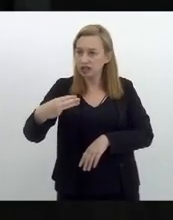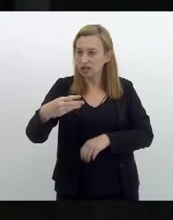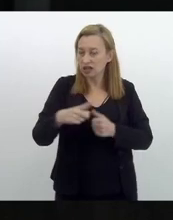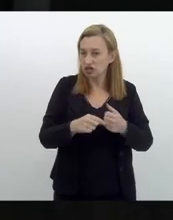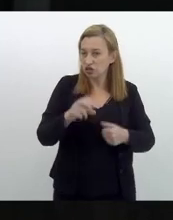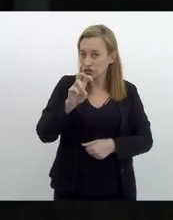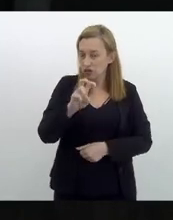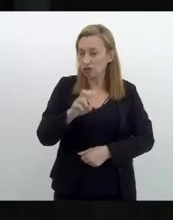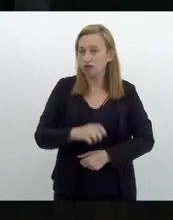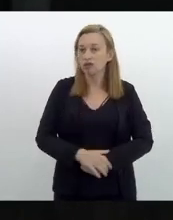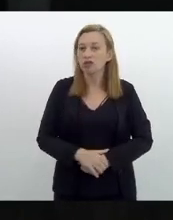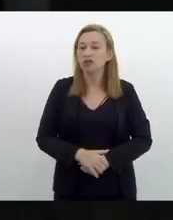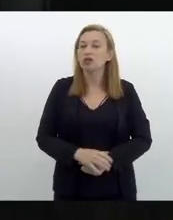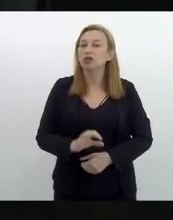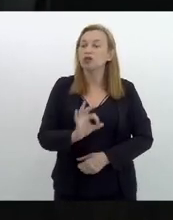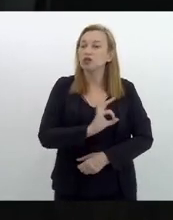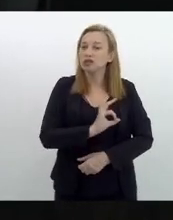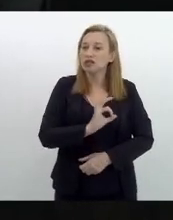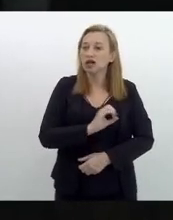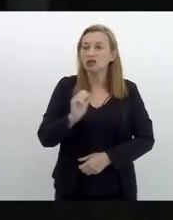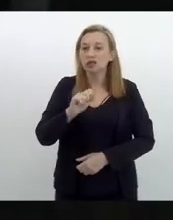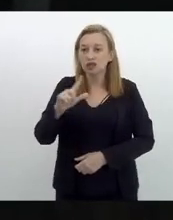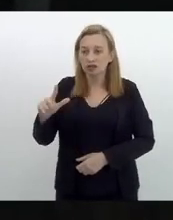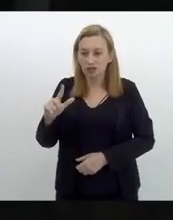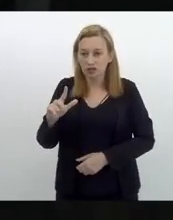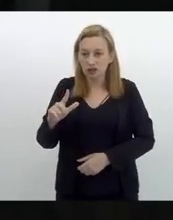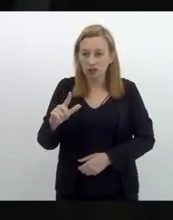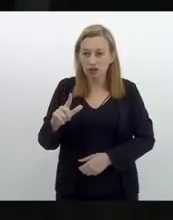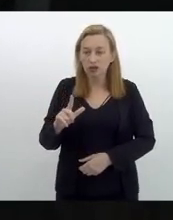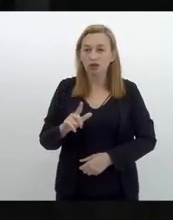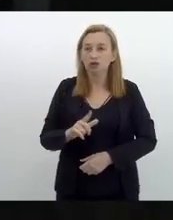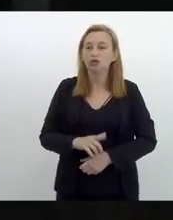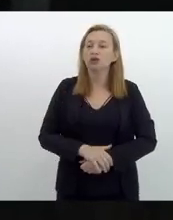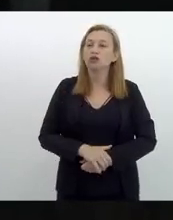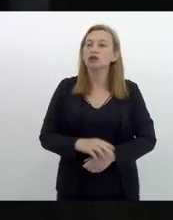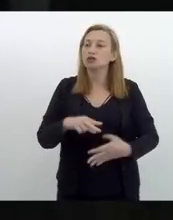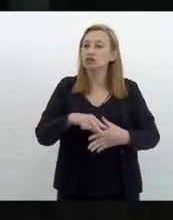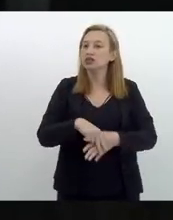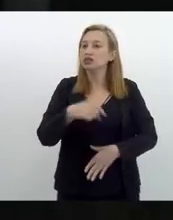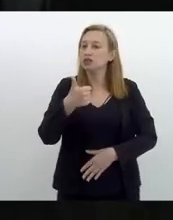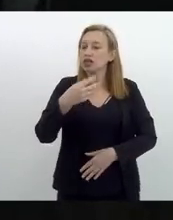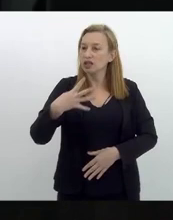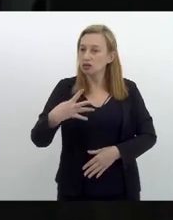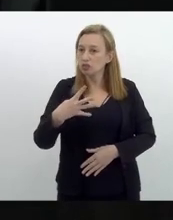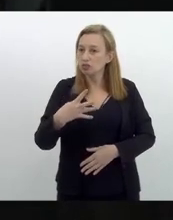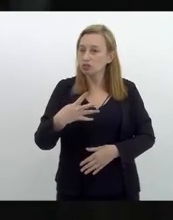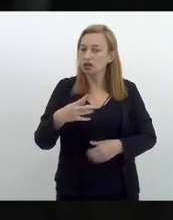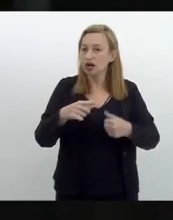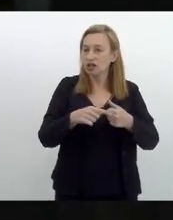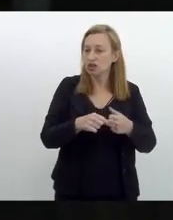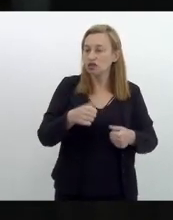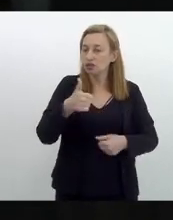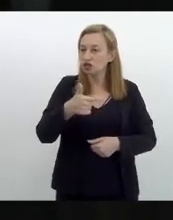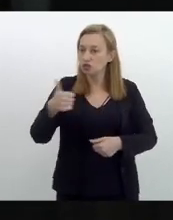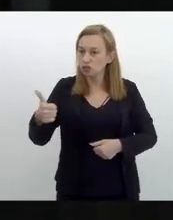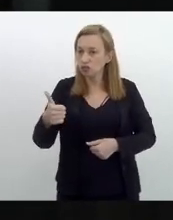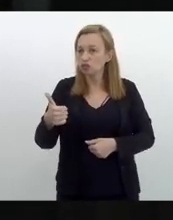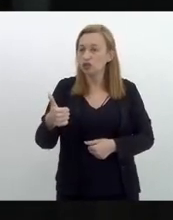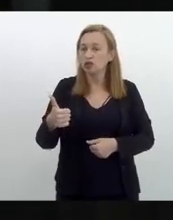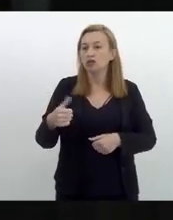5º policial civil do órgão a que se refere o inciso 14 do capítulo do artigo 21 da Constituição Federal